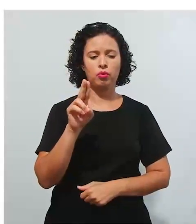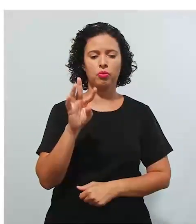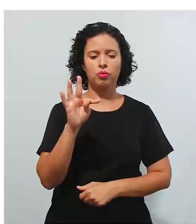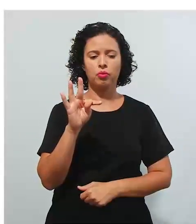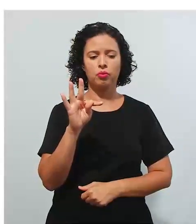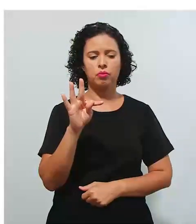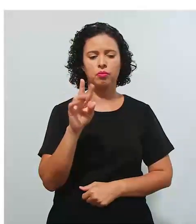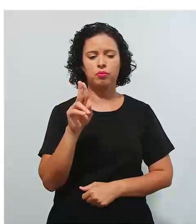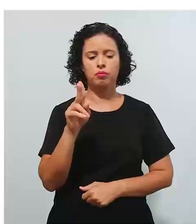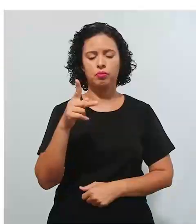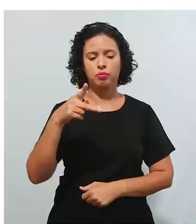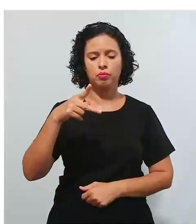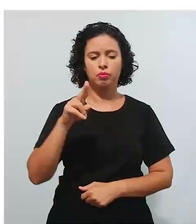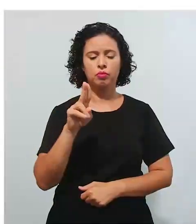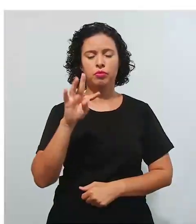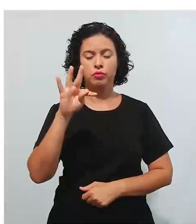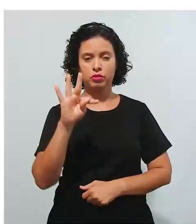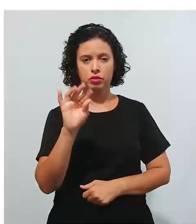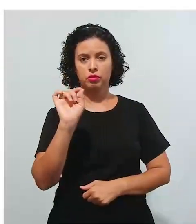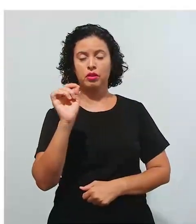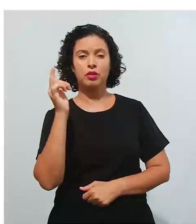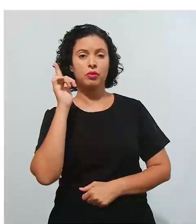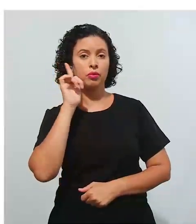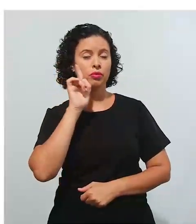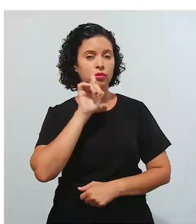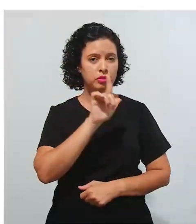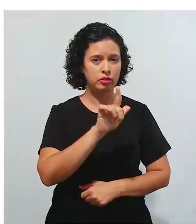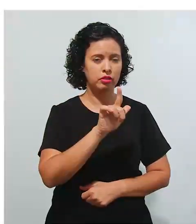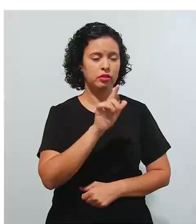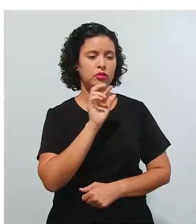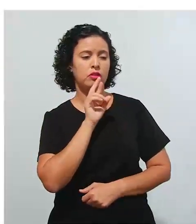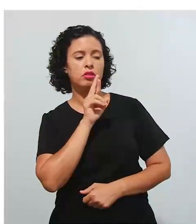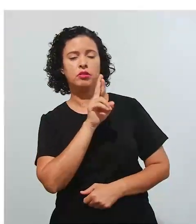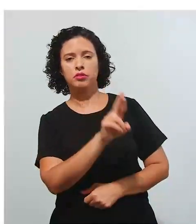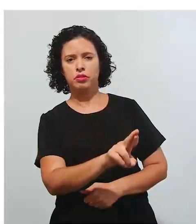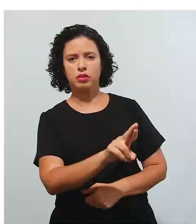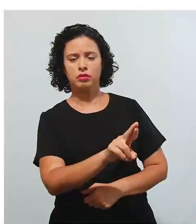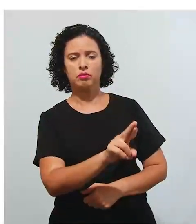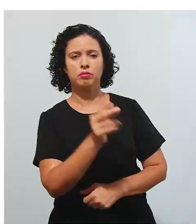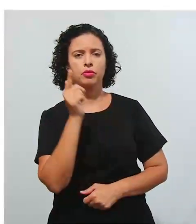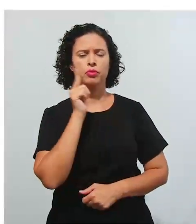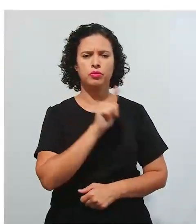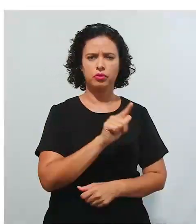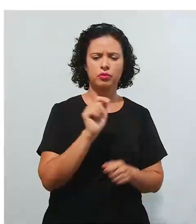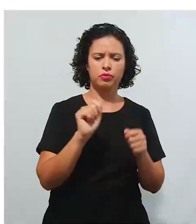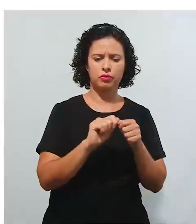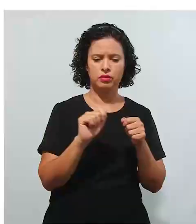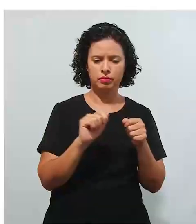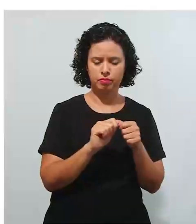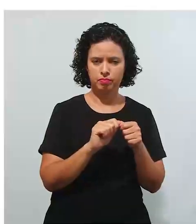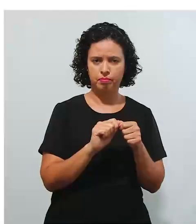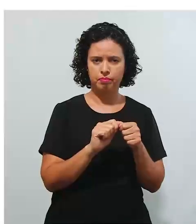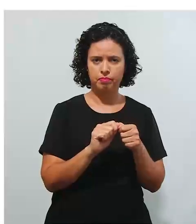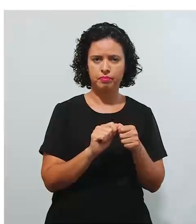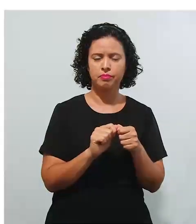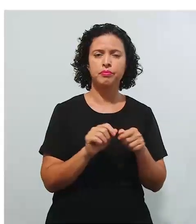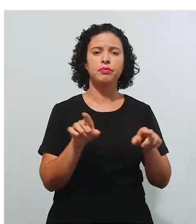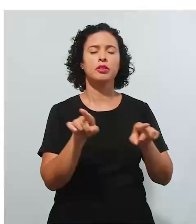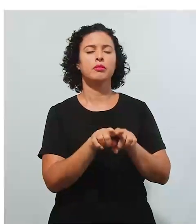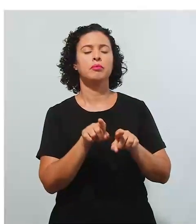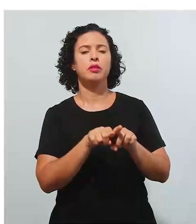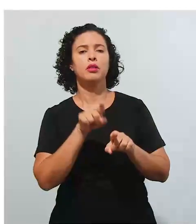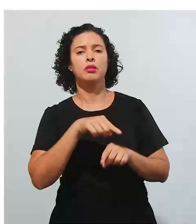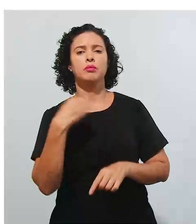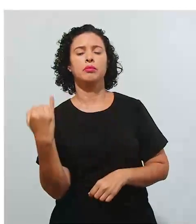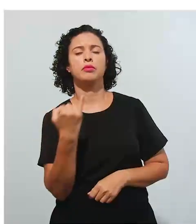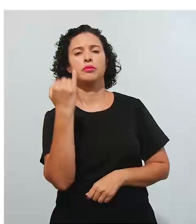resultados alcançados, isso é, as realizações referentes às ações imputadas. São fundamentais